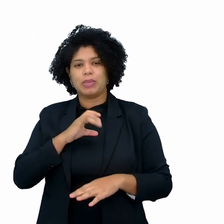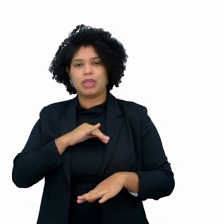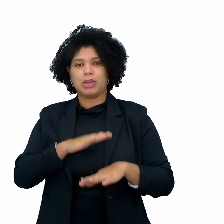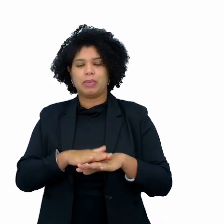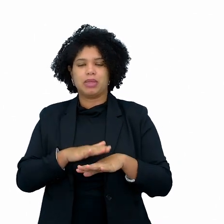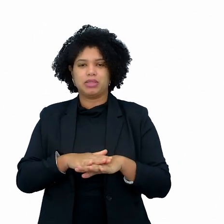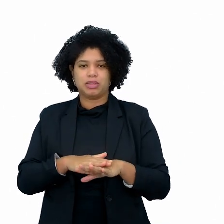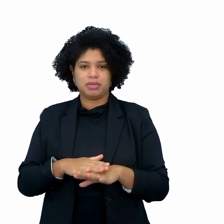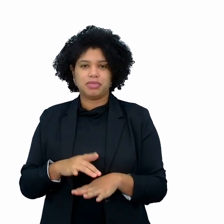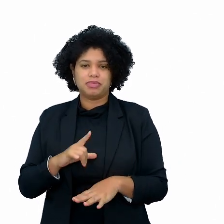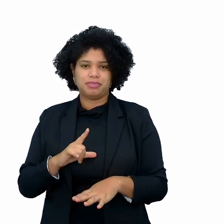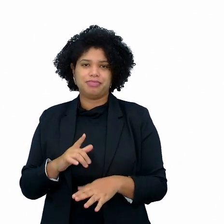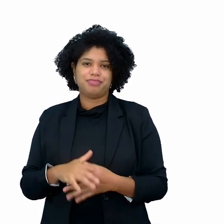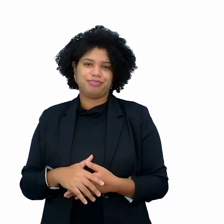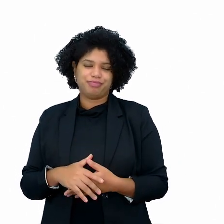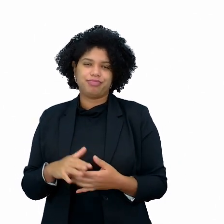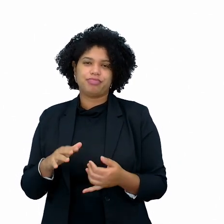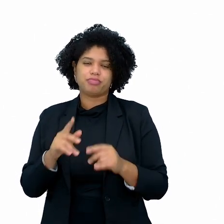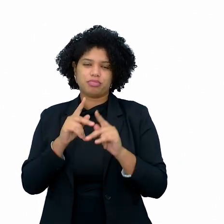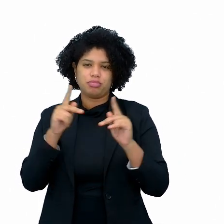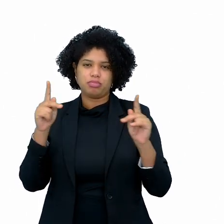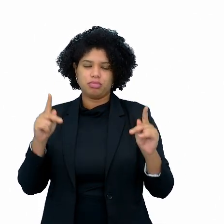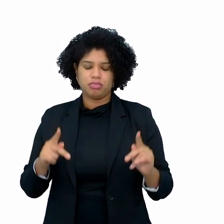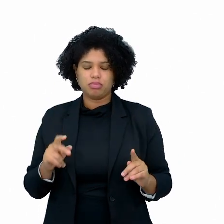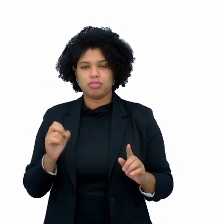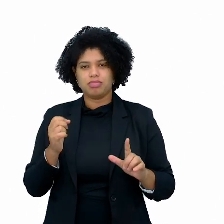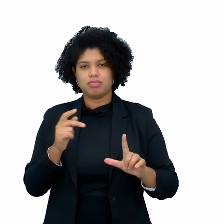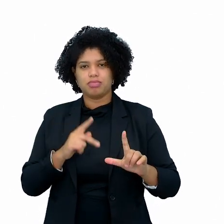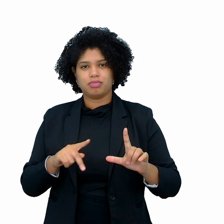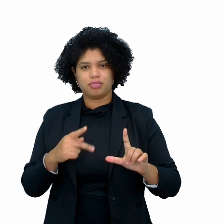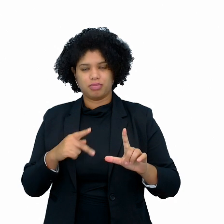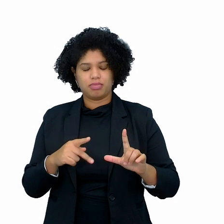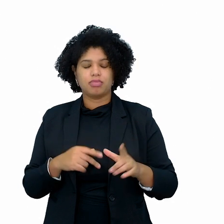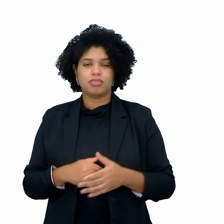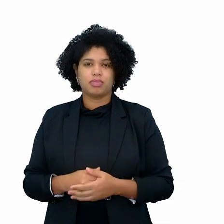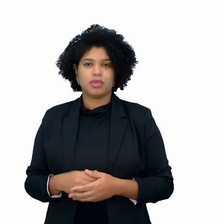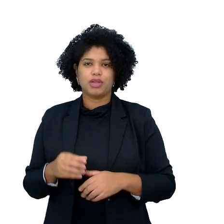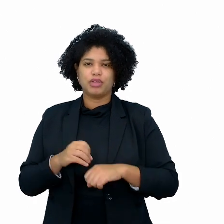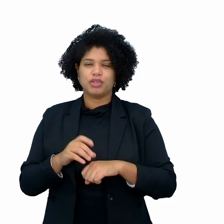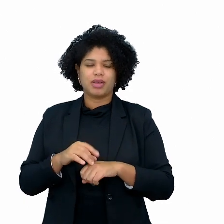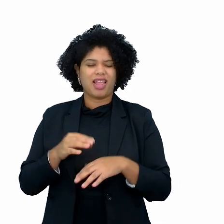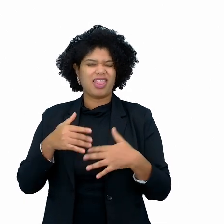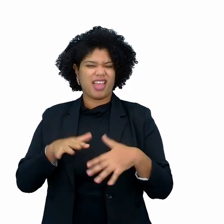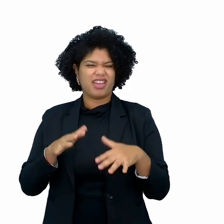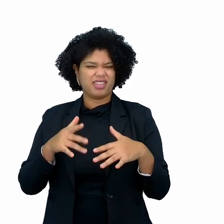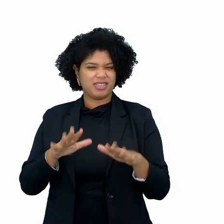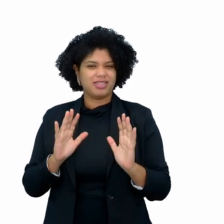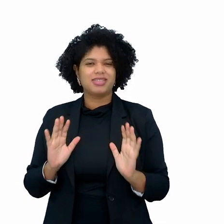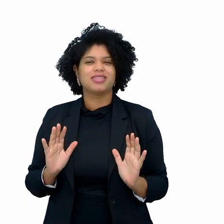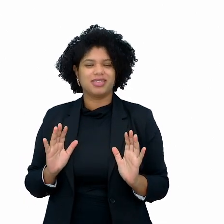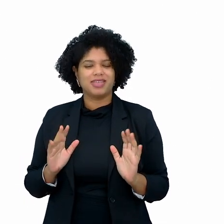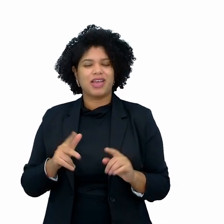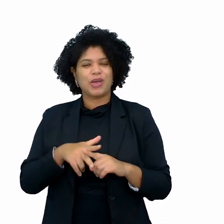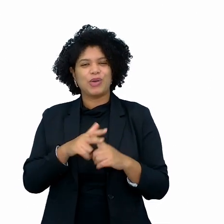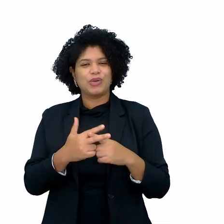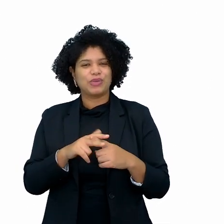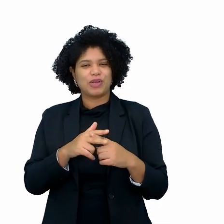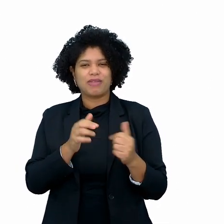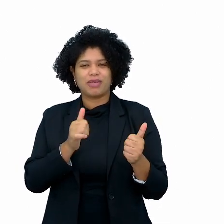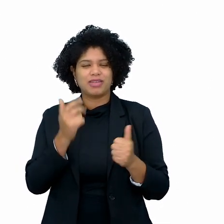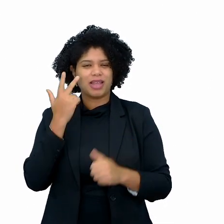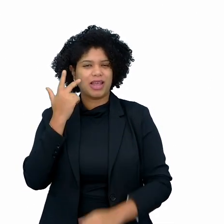no negócio, né? Na plataforma e tudo mais. Então eu sugiro, mexam, vai lá, ó, configurações, vai ver o que